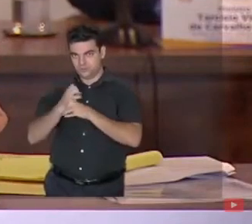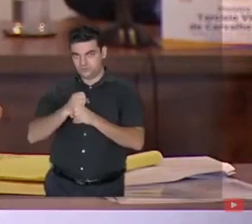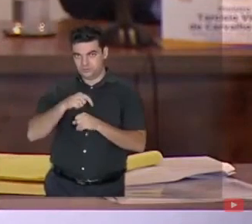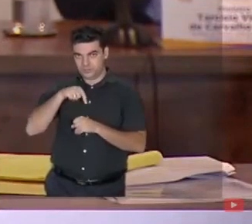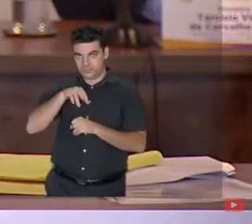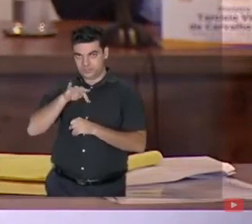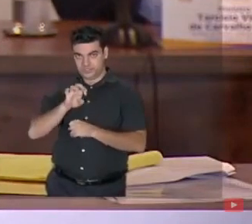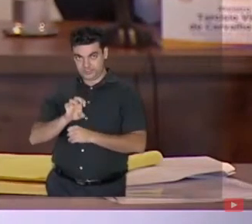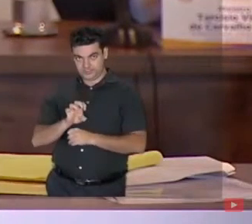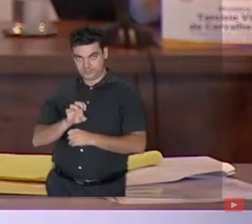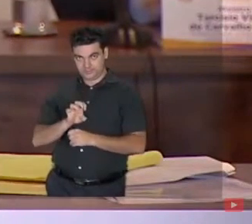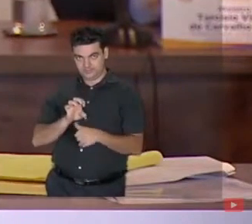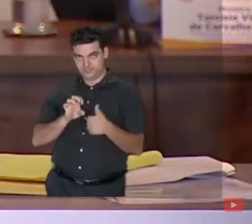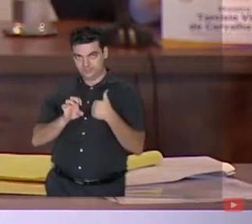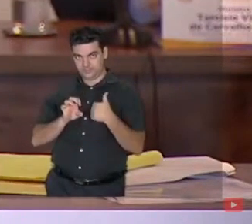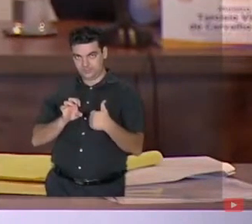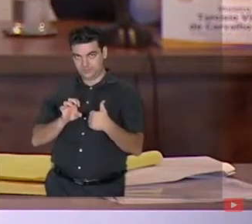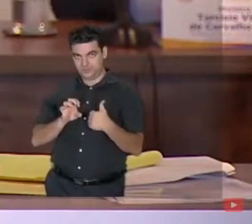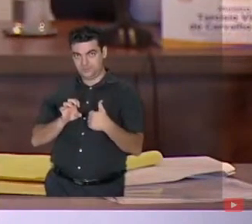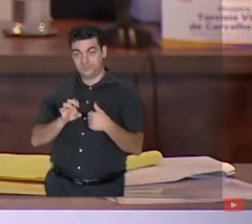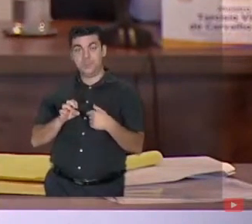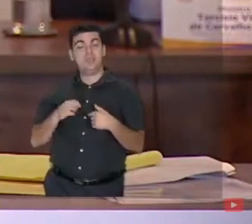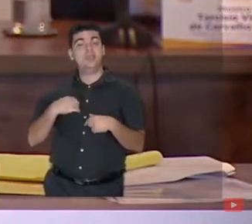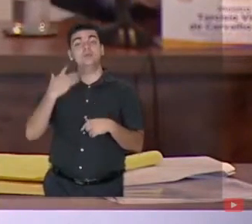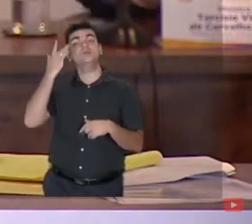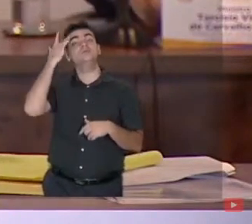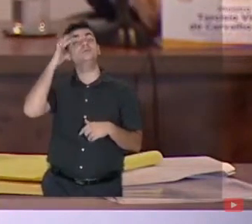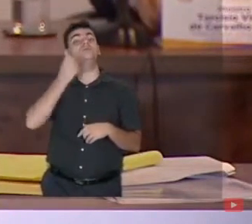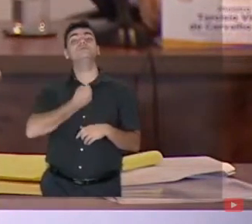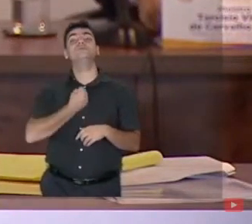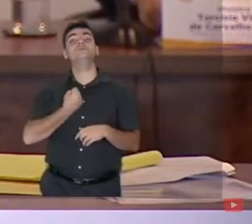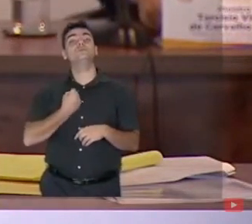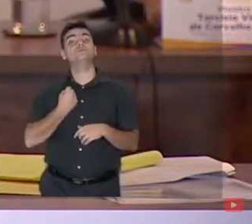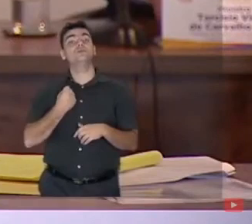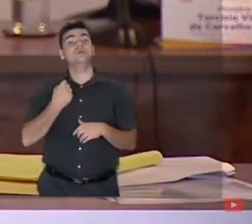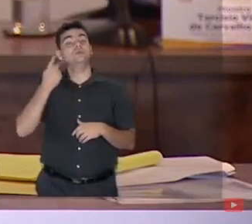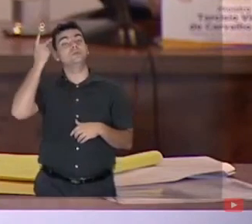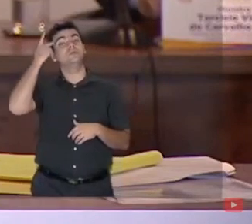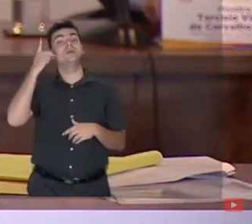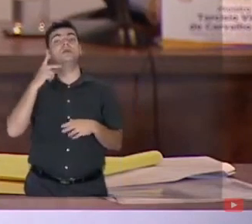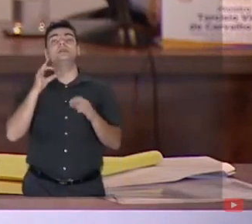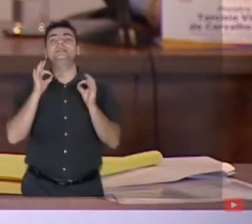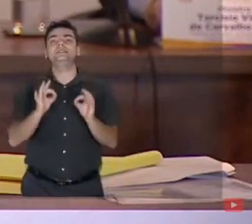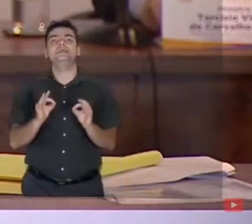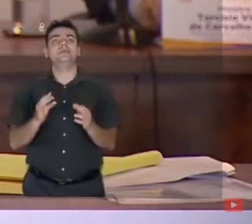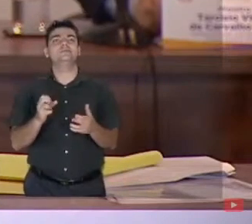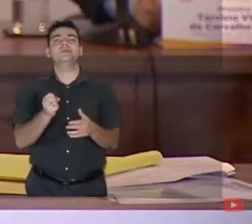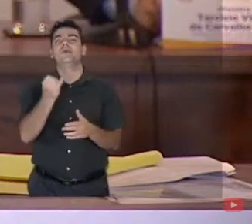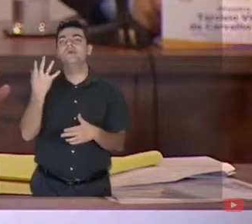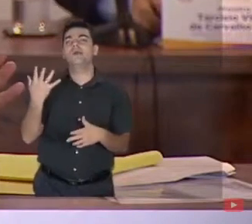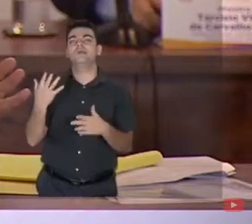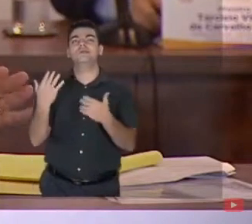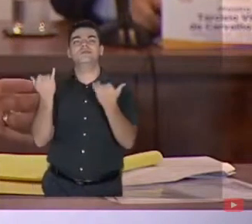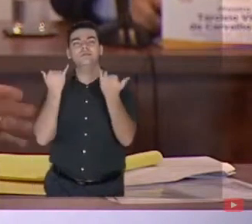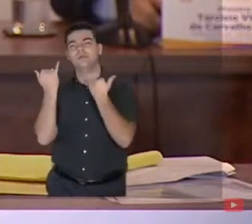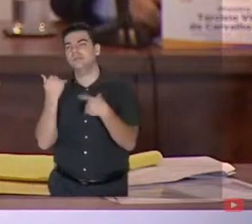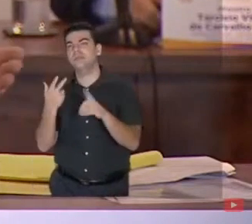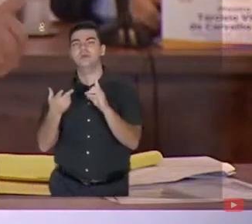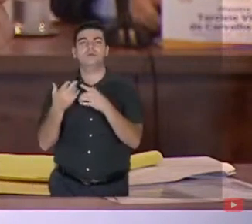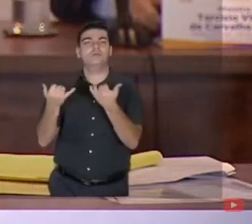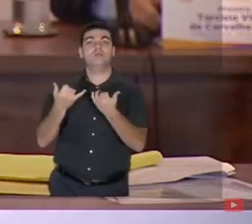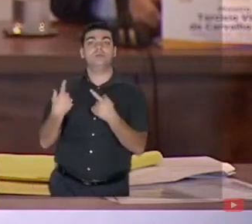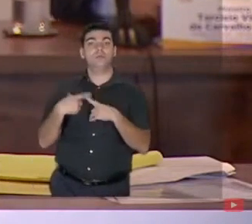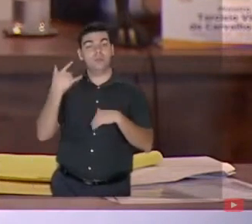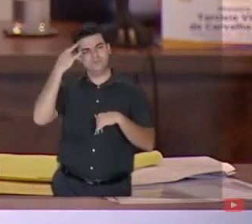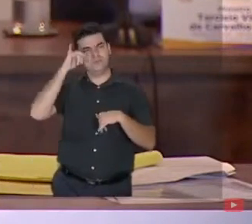aqui. Eu ainda não tenho os números de São Paulo, ainda não tenho especificamente o número de nenhuma